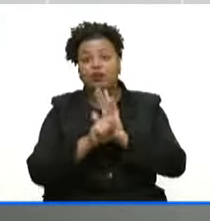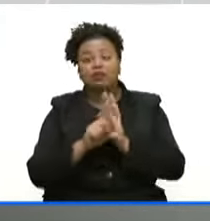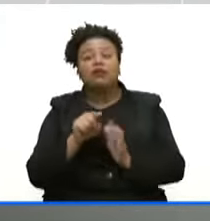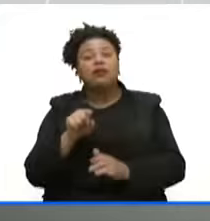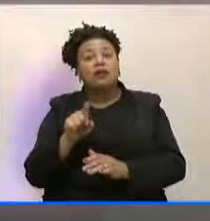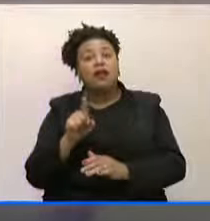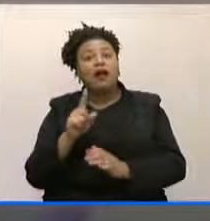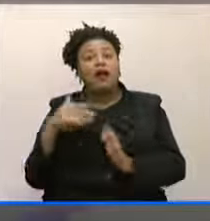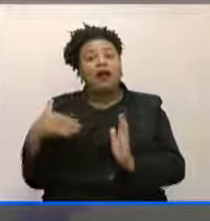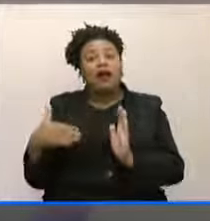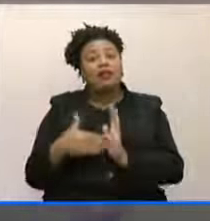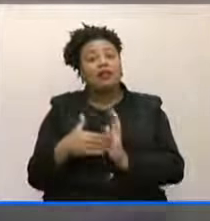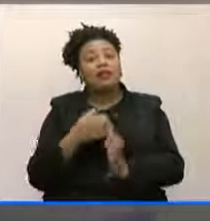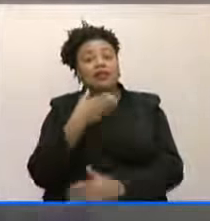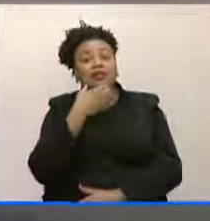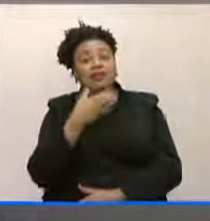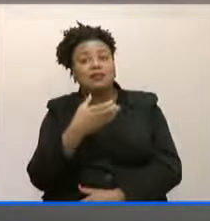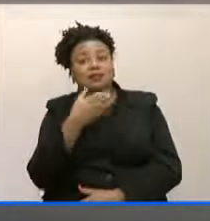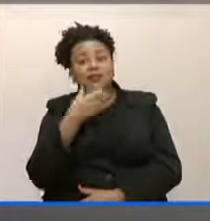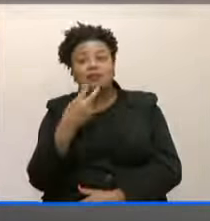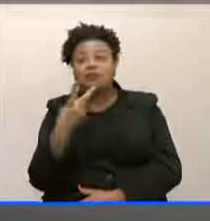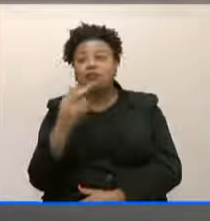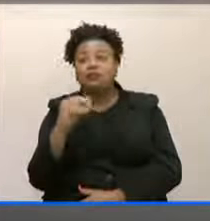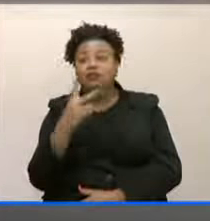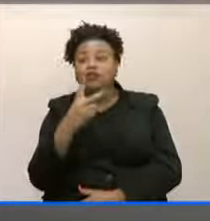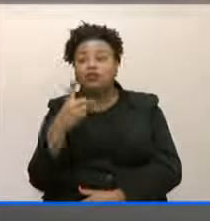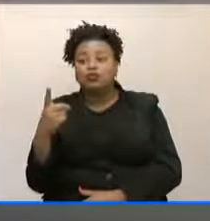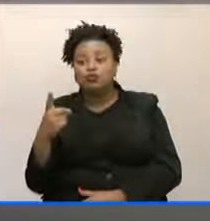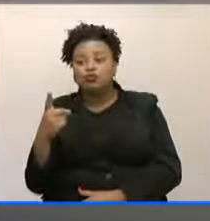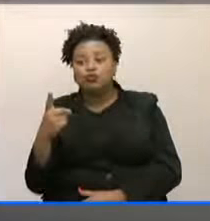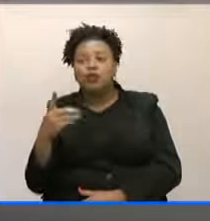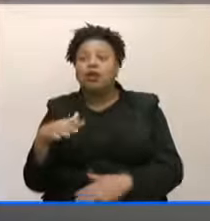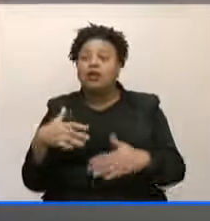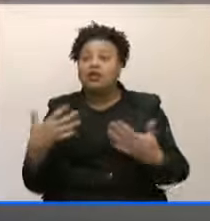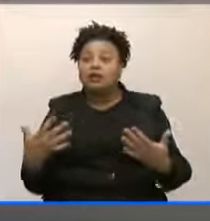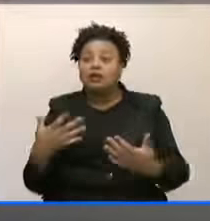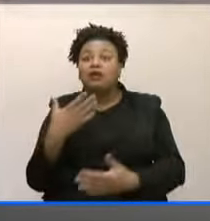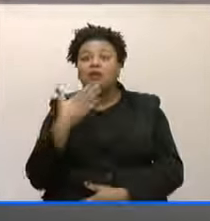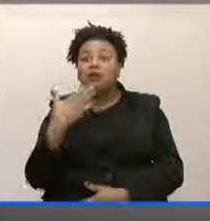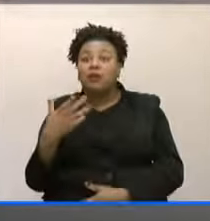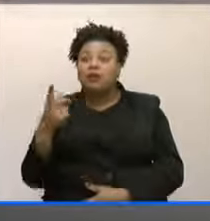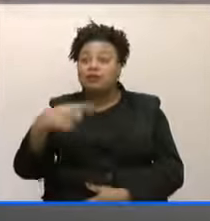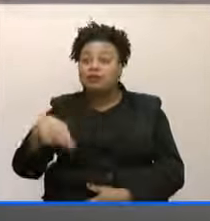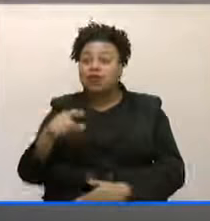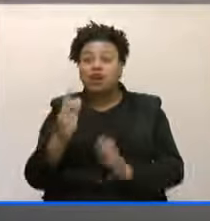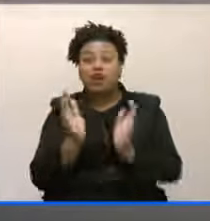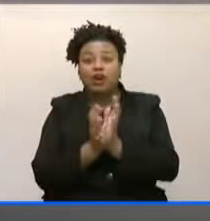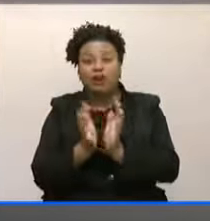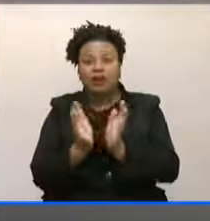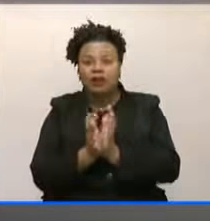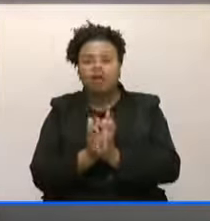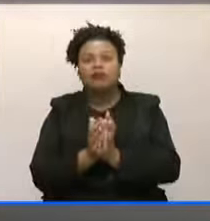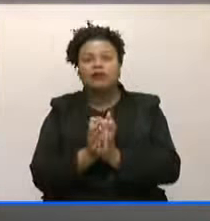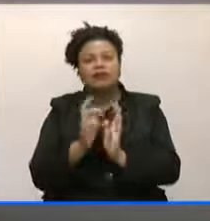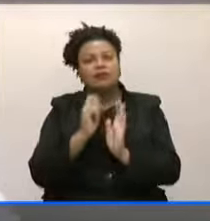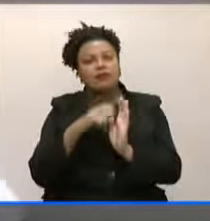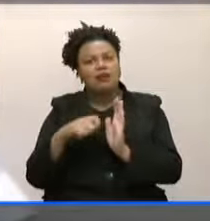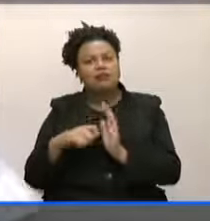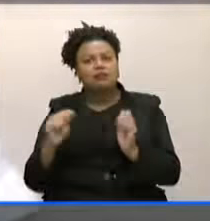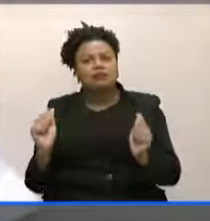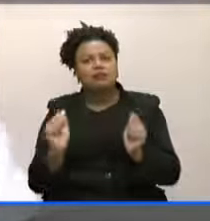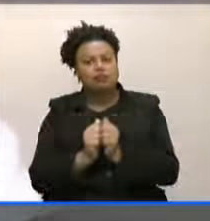daí irá até dezembro de 2021. Então, eu peço aí aos meus companheiros, meus amigos, que assinemos